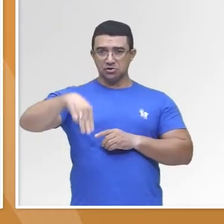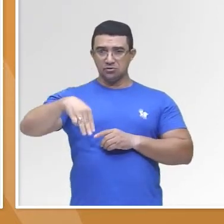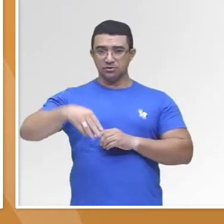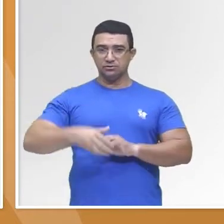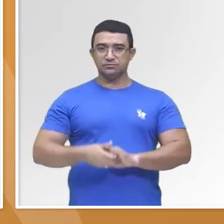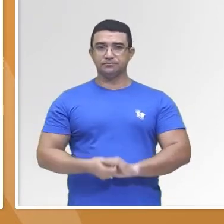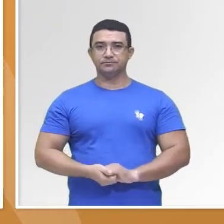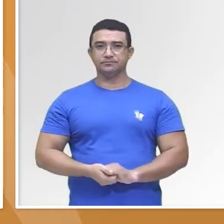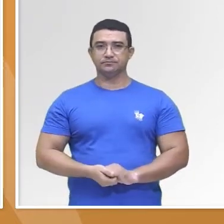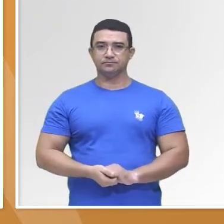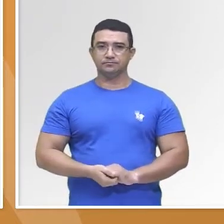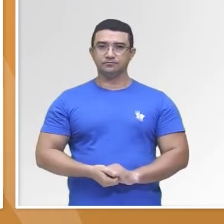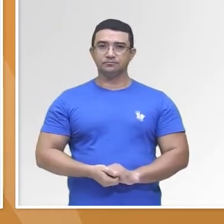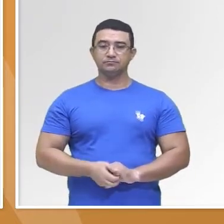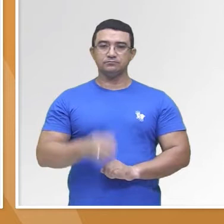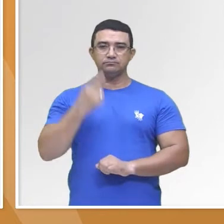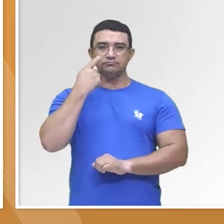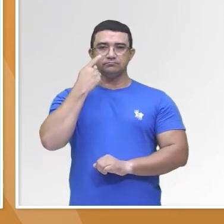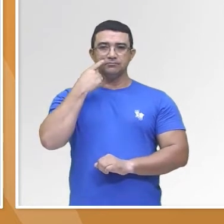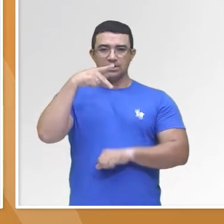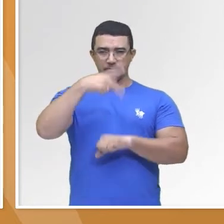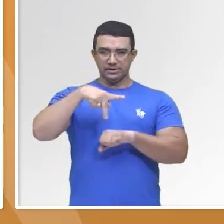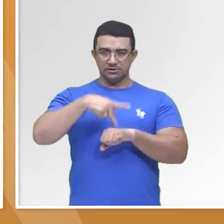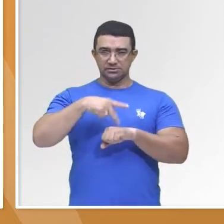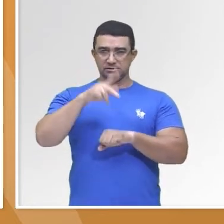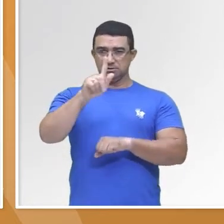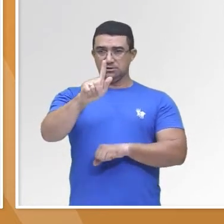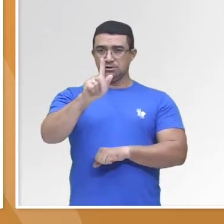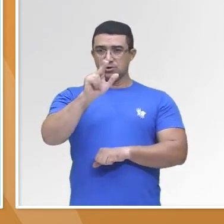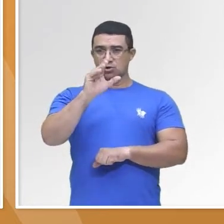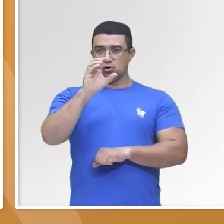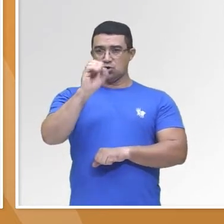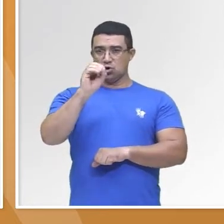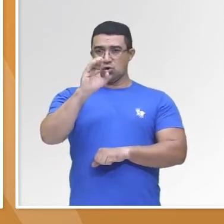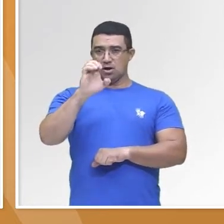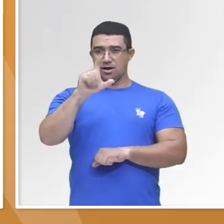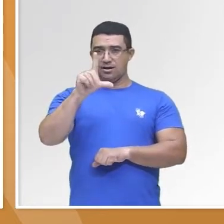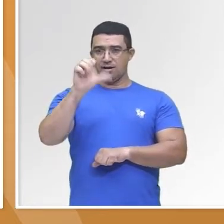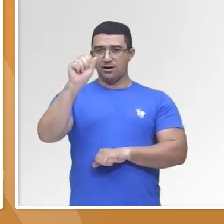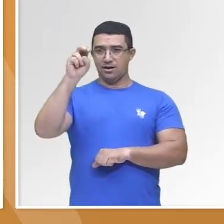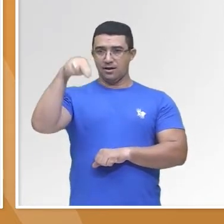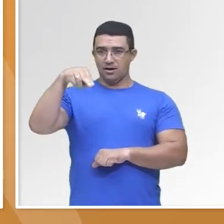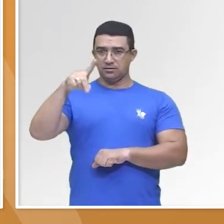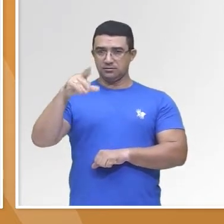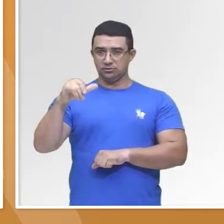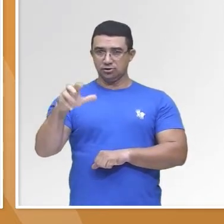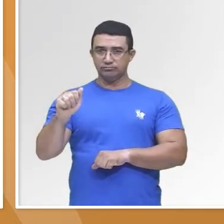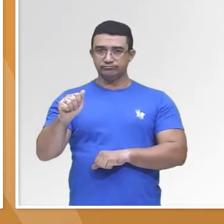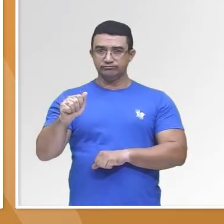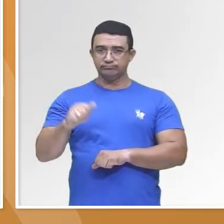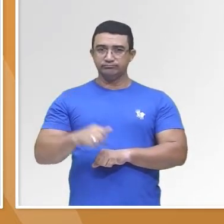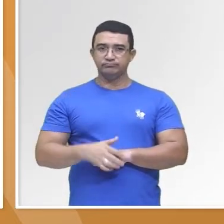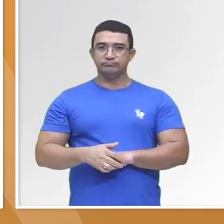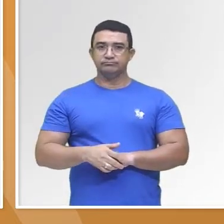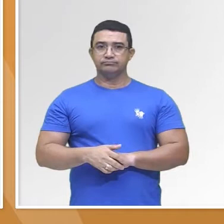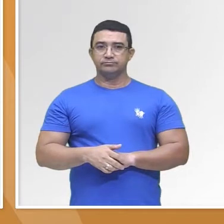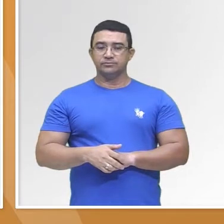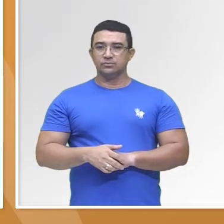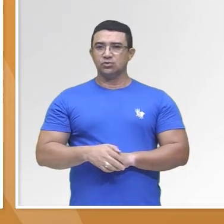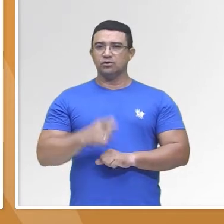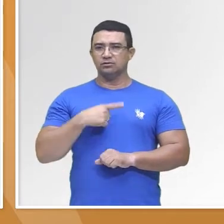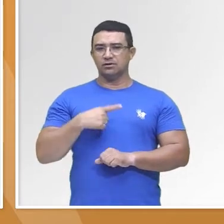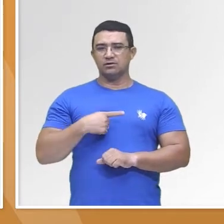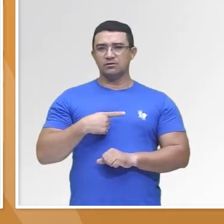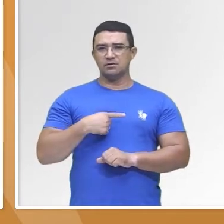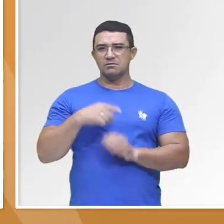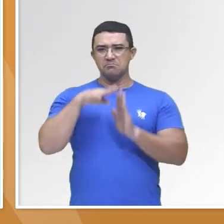bem diferente do que a gente viu ali na Índia e na China. Isso quer dizer o quê, ó? Menos de 3 habitantes